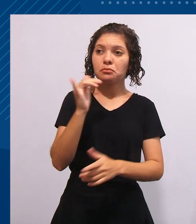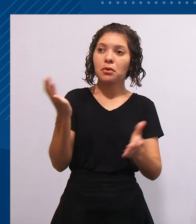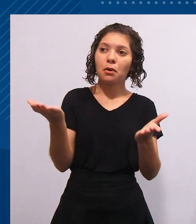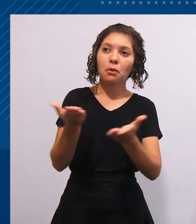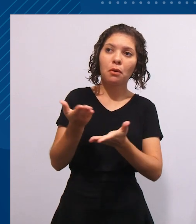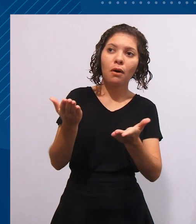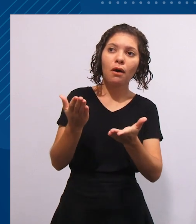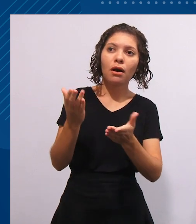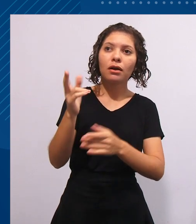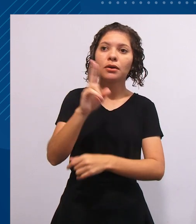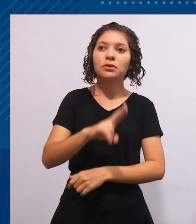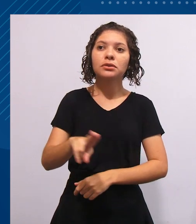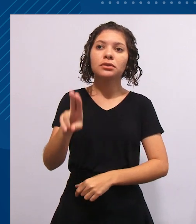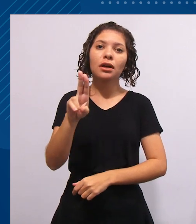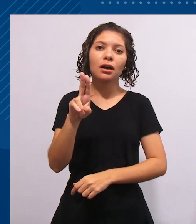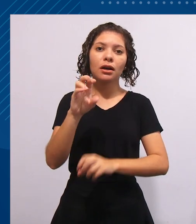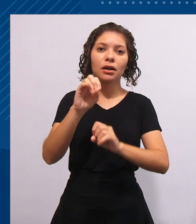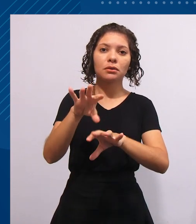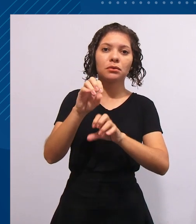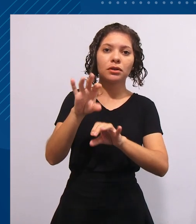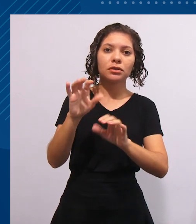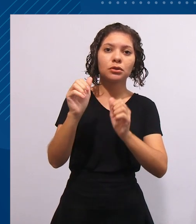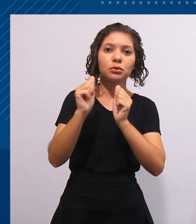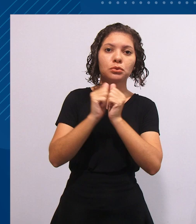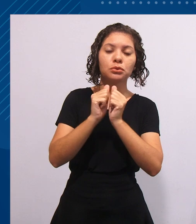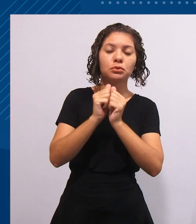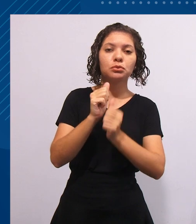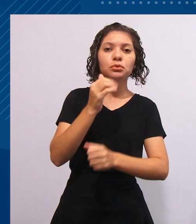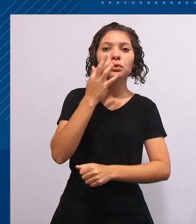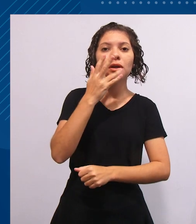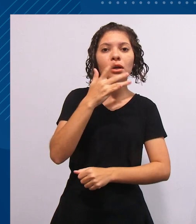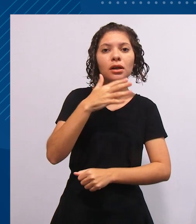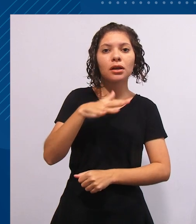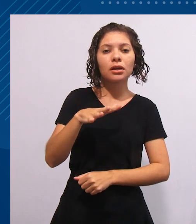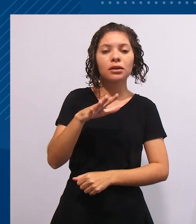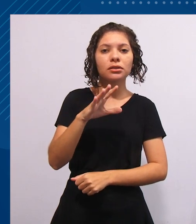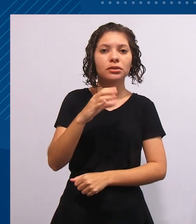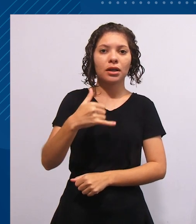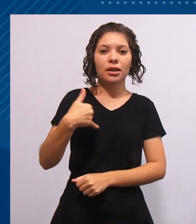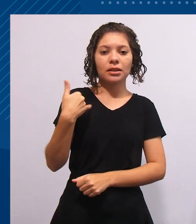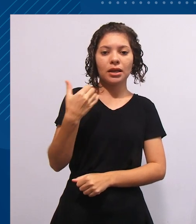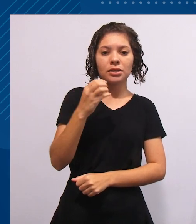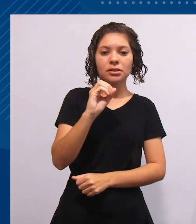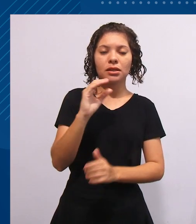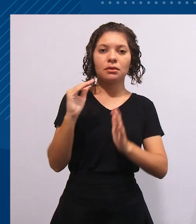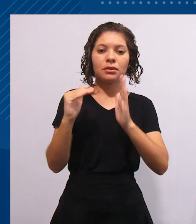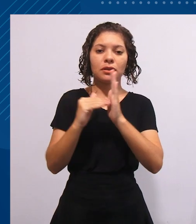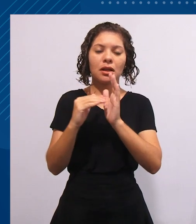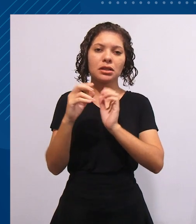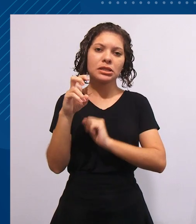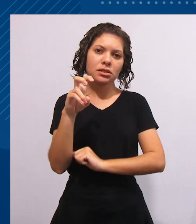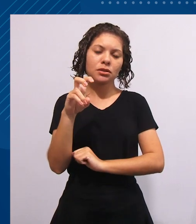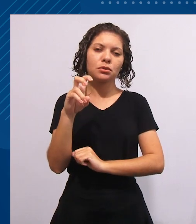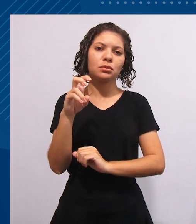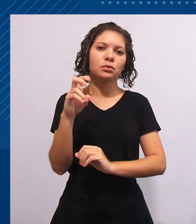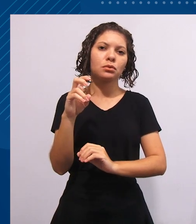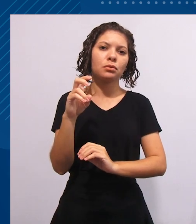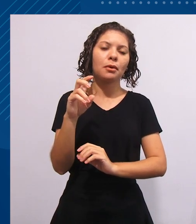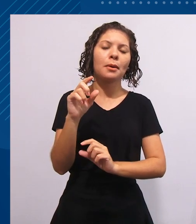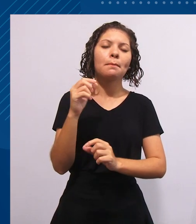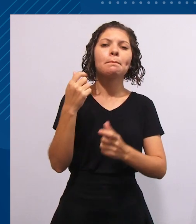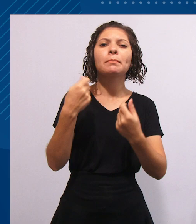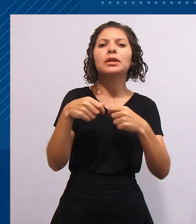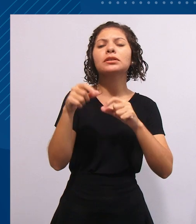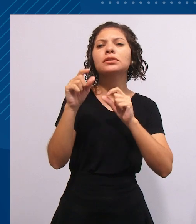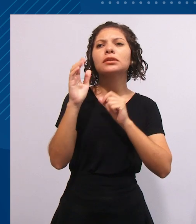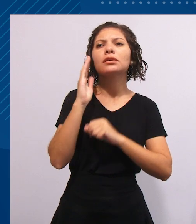infantil com crianças de zer a TR de 4 a c Quais são os cuidados que a gente precisa ter como é que isso pode ser abordado de